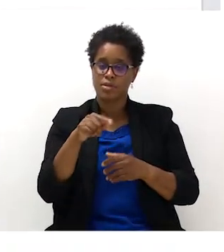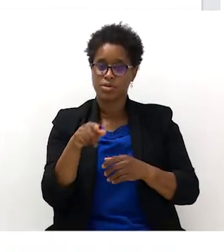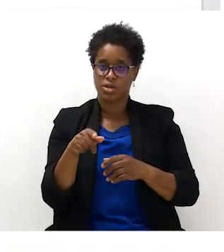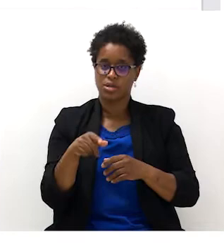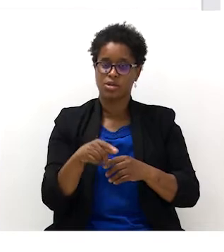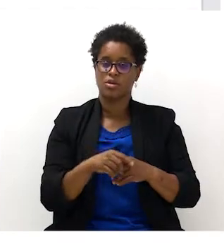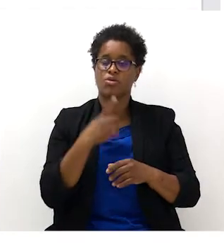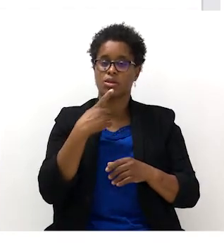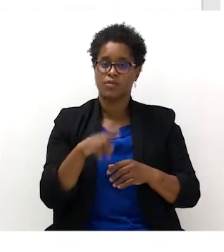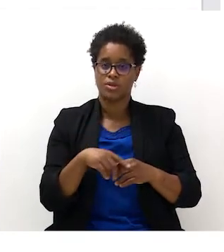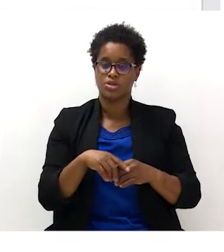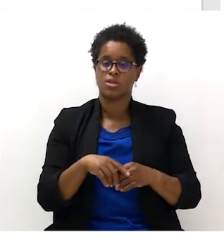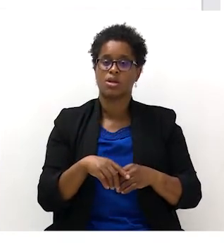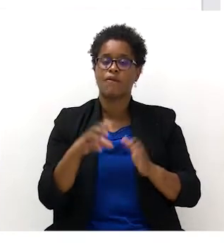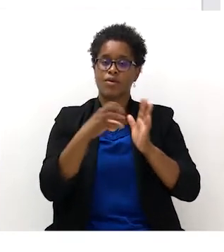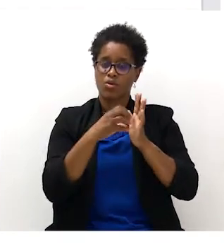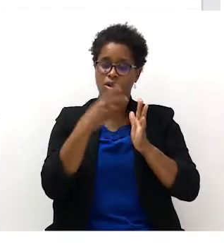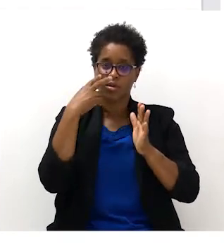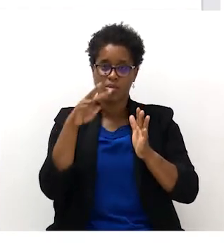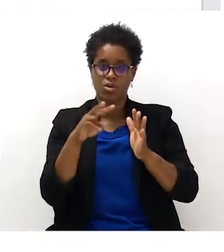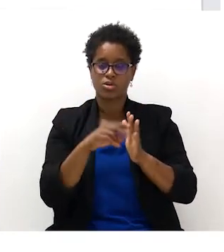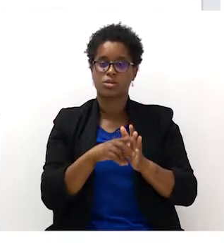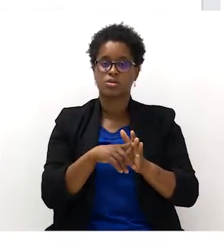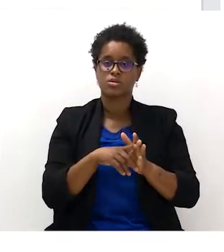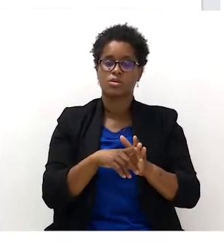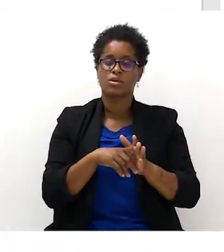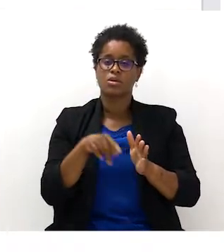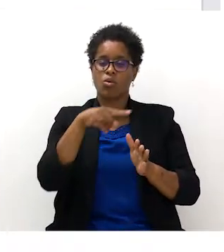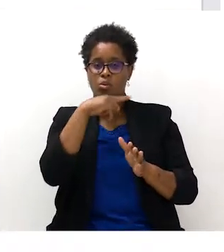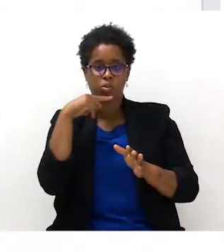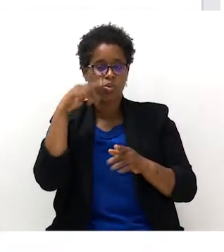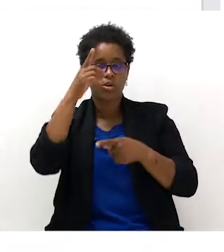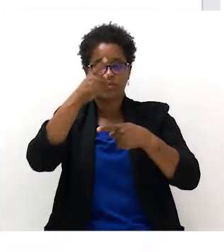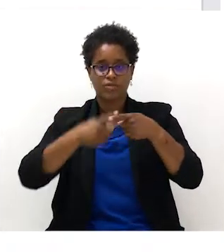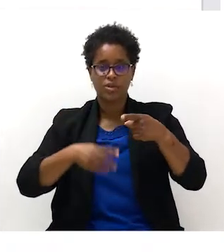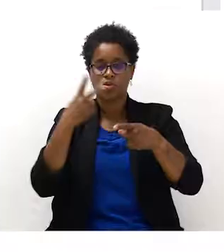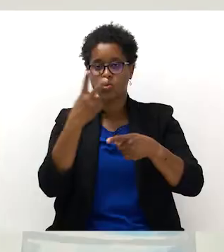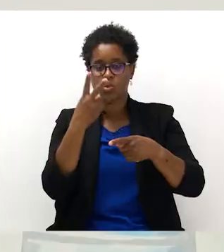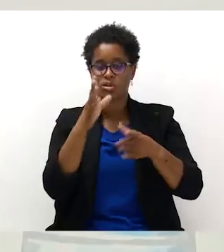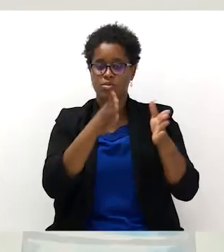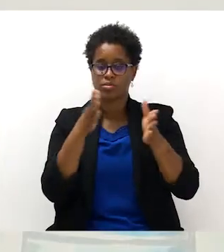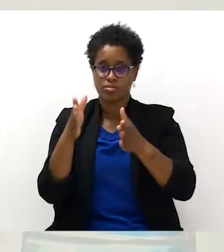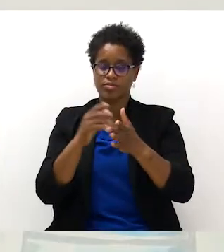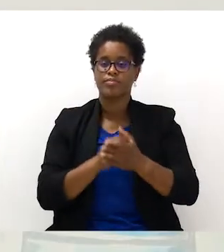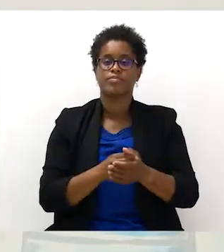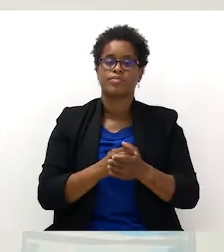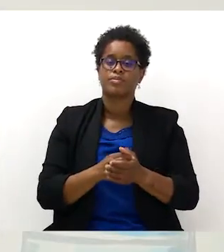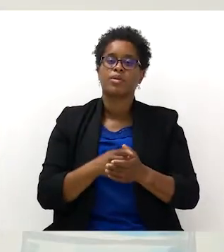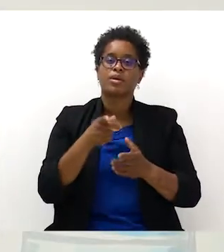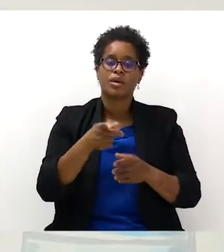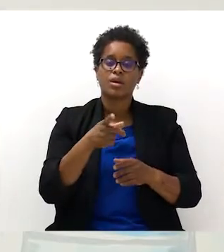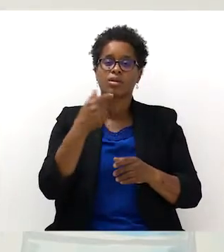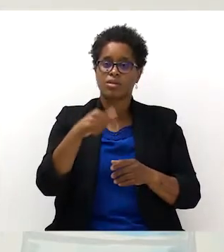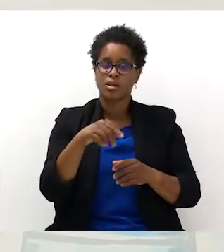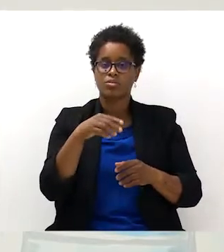de novo, a figura que mostra-nos como se fosse um bolo dividido em duas partes. Então, aqui temos